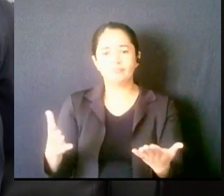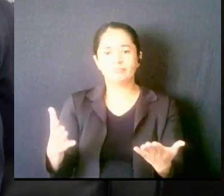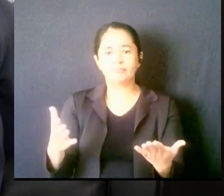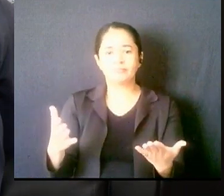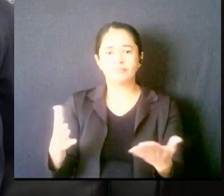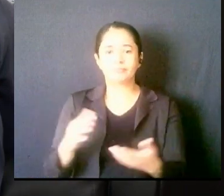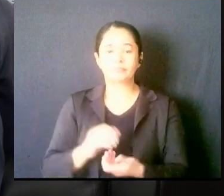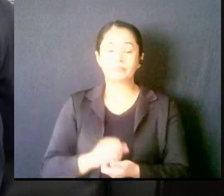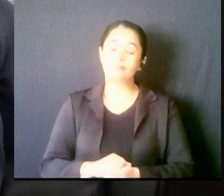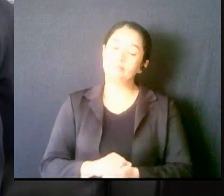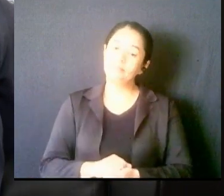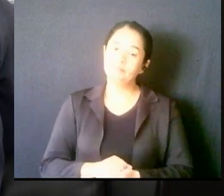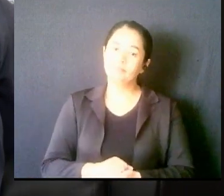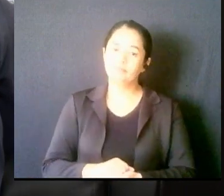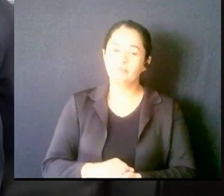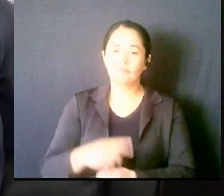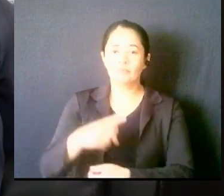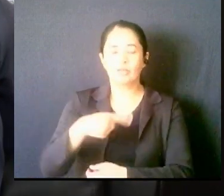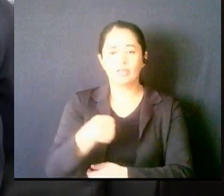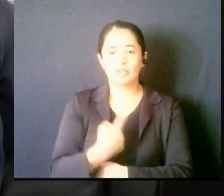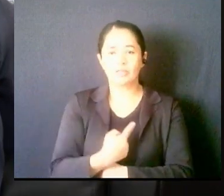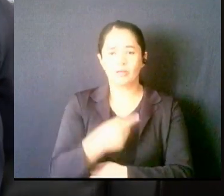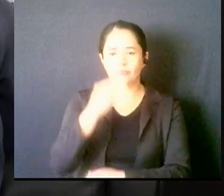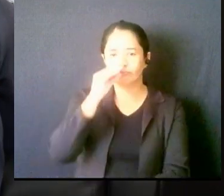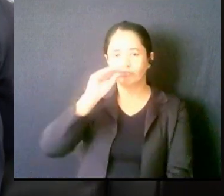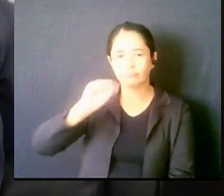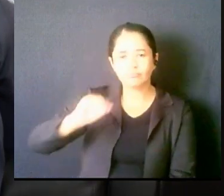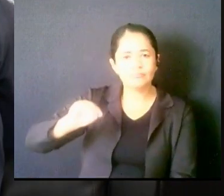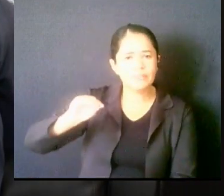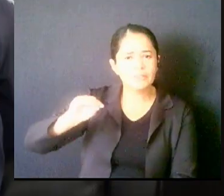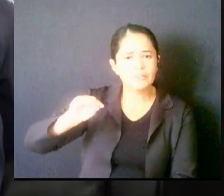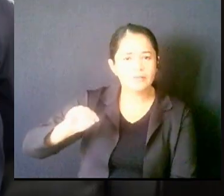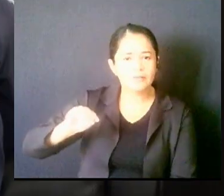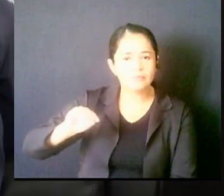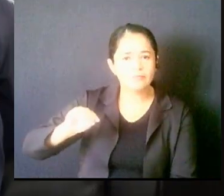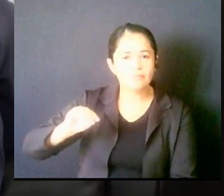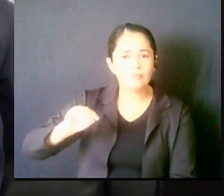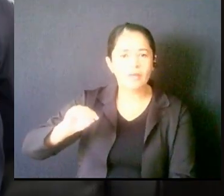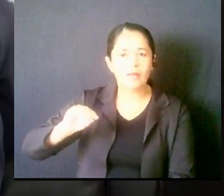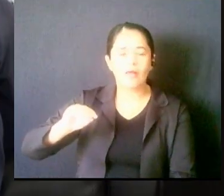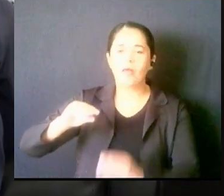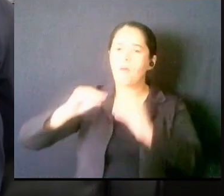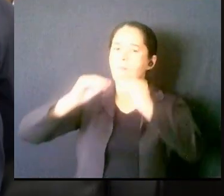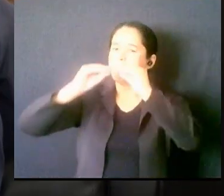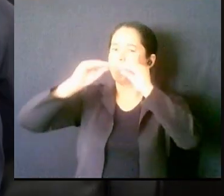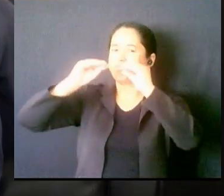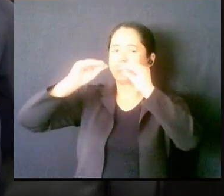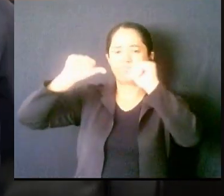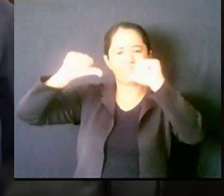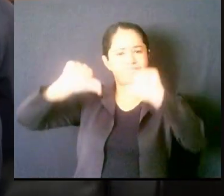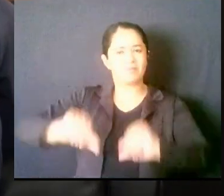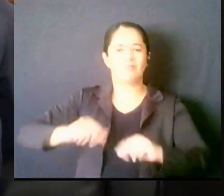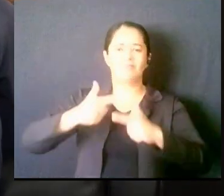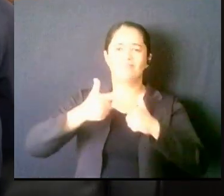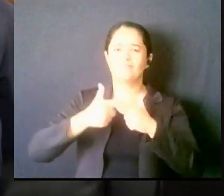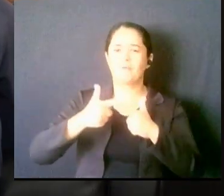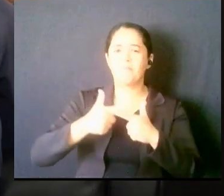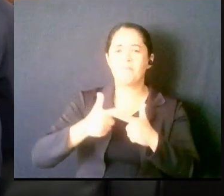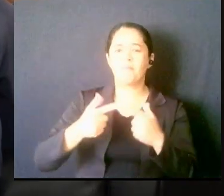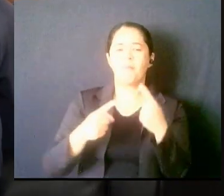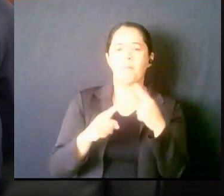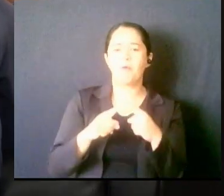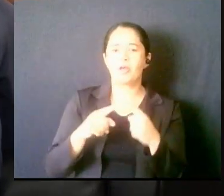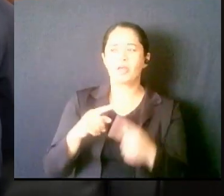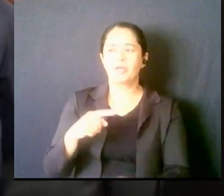E a gente ignorar isso é o pior problema, porque a gente não permite que